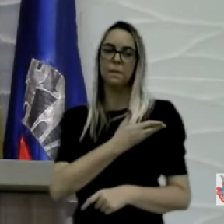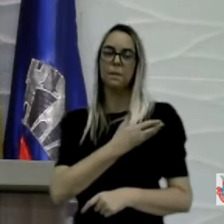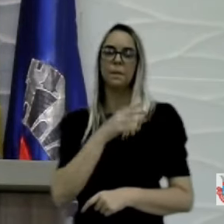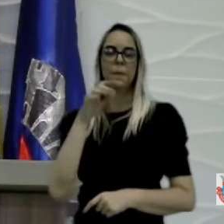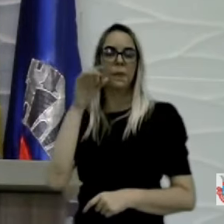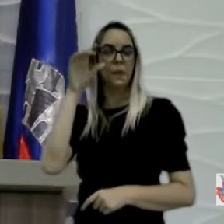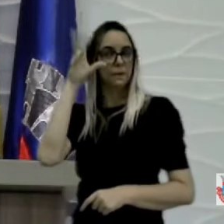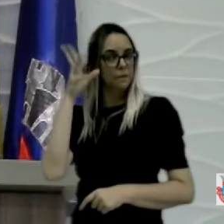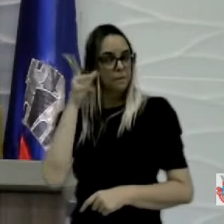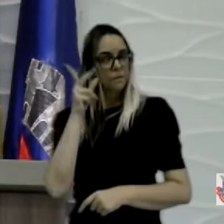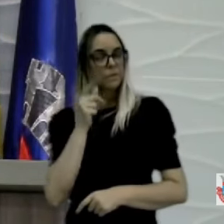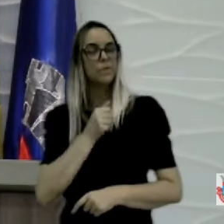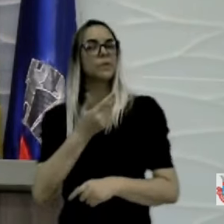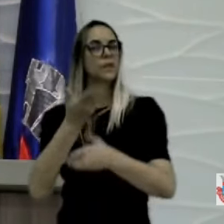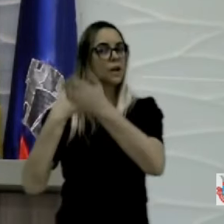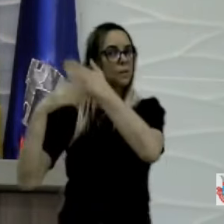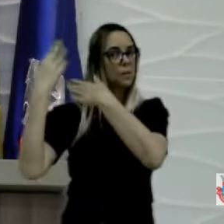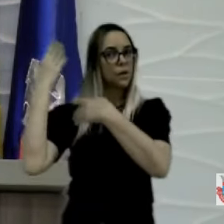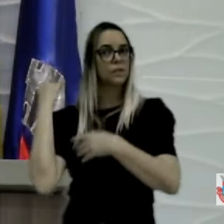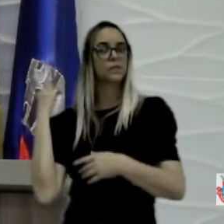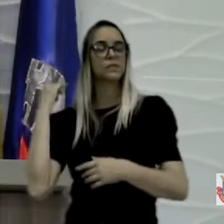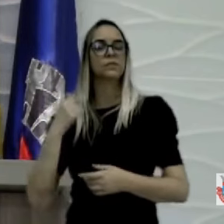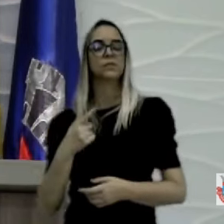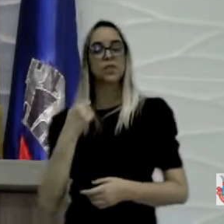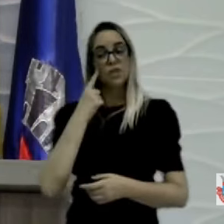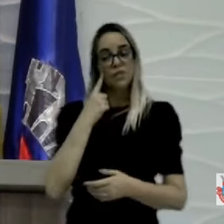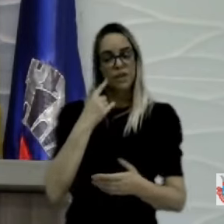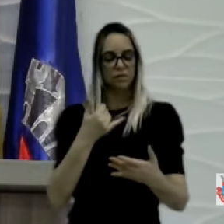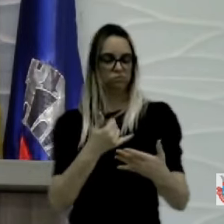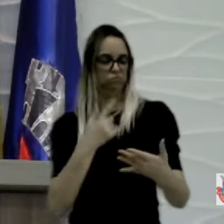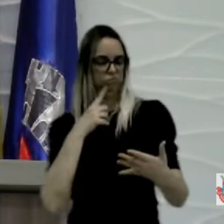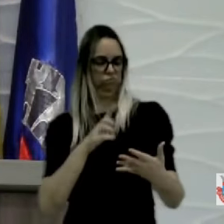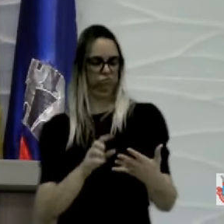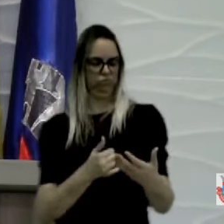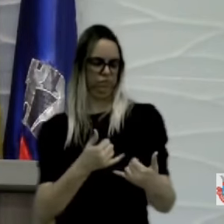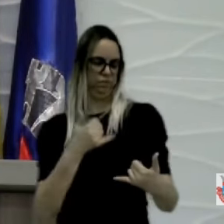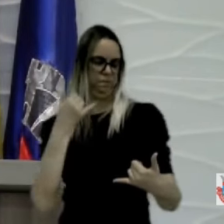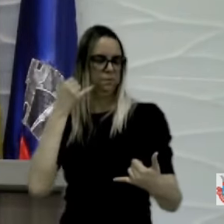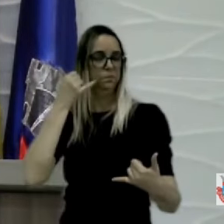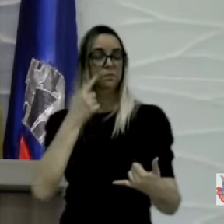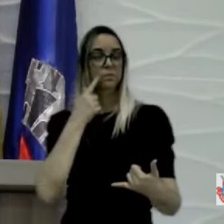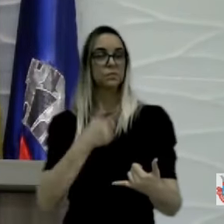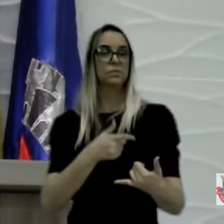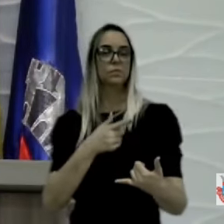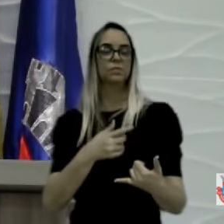na época. Deixa eu ver se eu encontro aqui o vídeo ainda. Não sei se desapareceu.